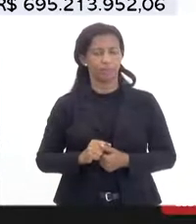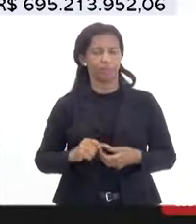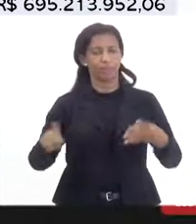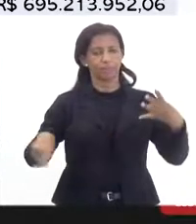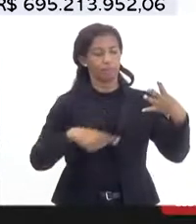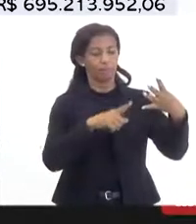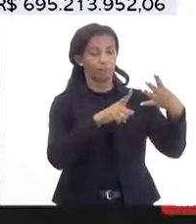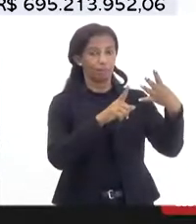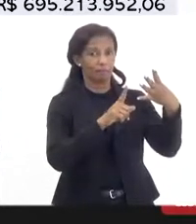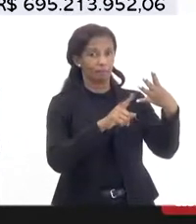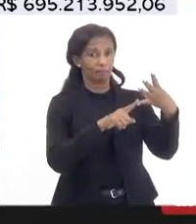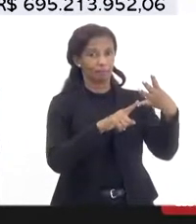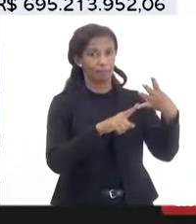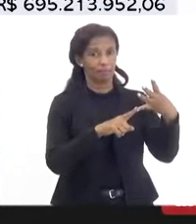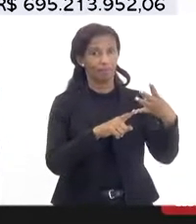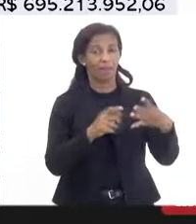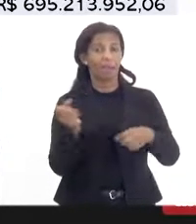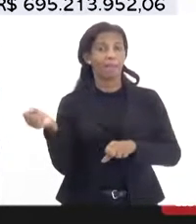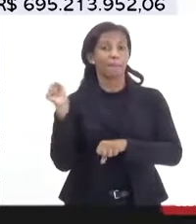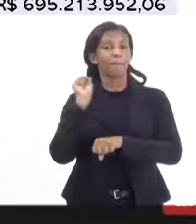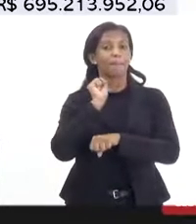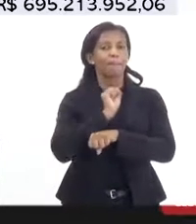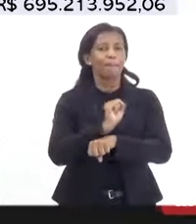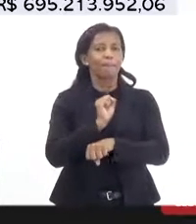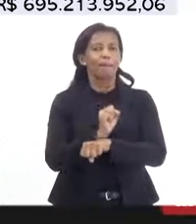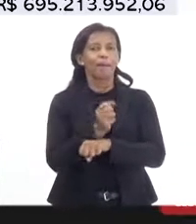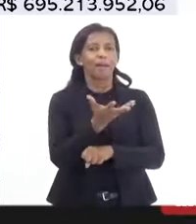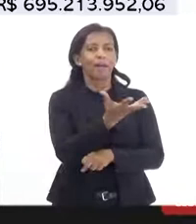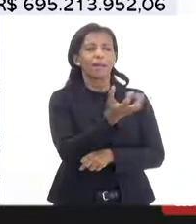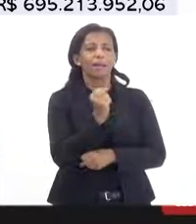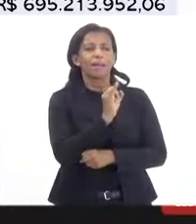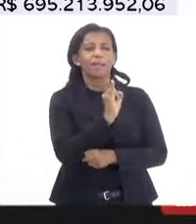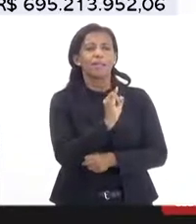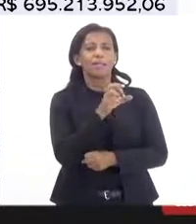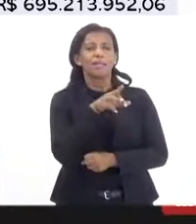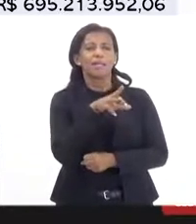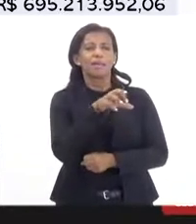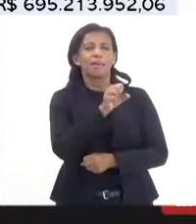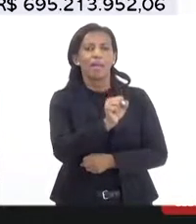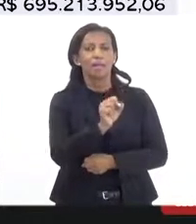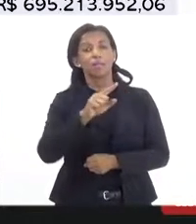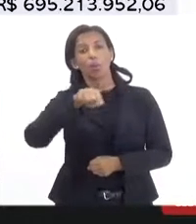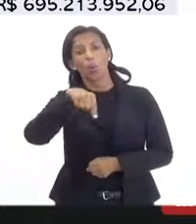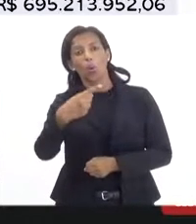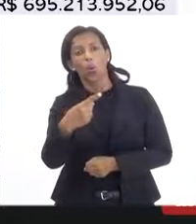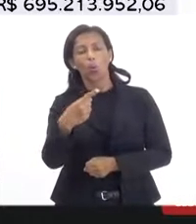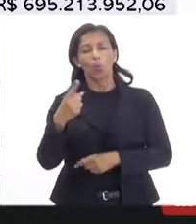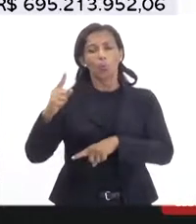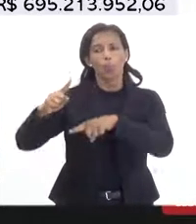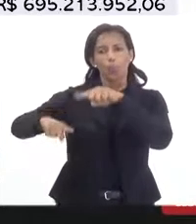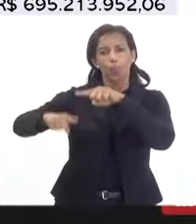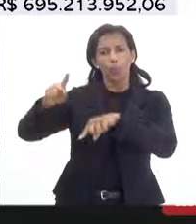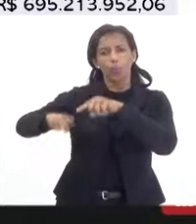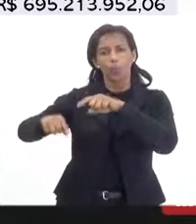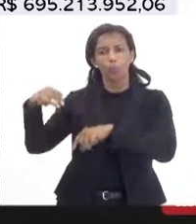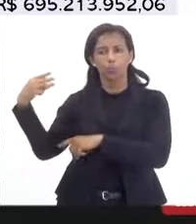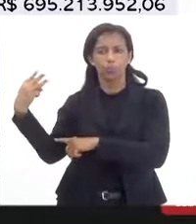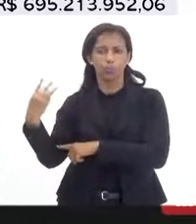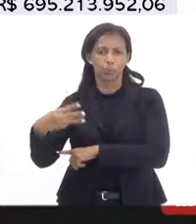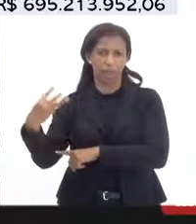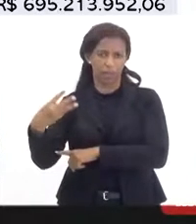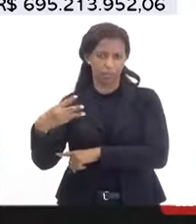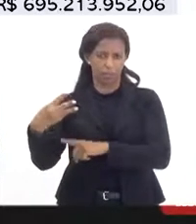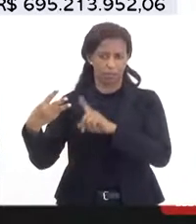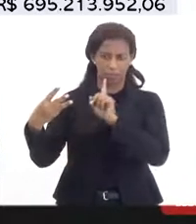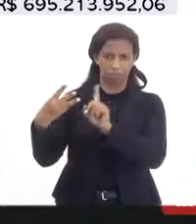4, deixar de recolher ICMS sobre produtos fornecidos utilizados por terceiros. Nesse caso,